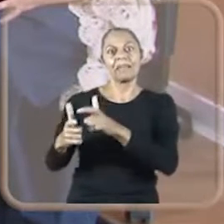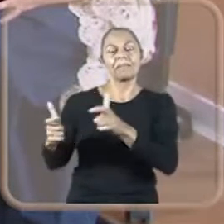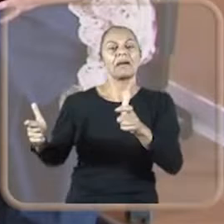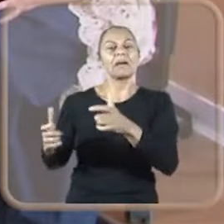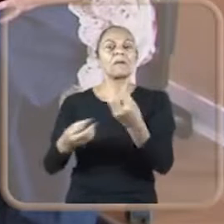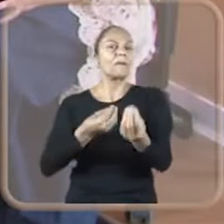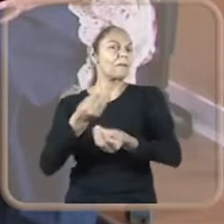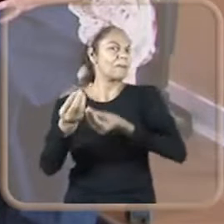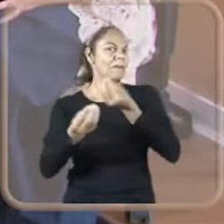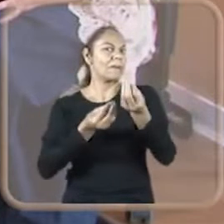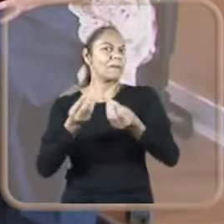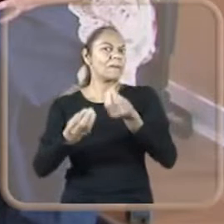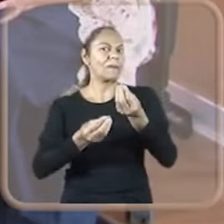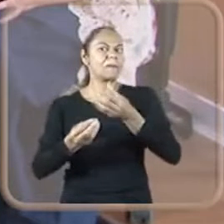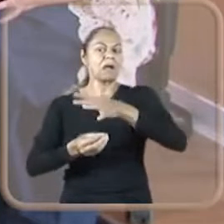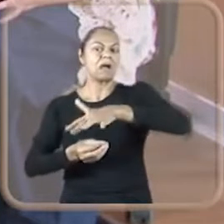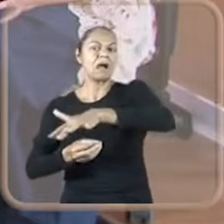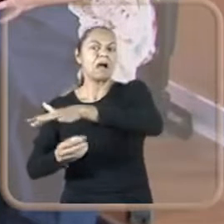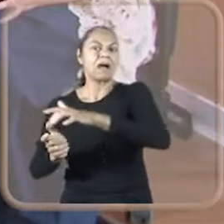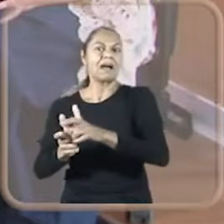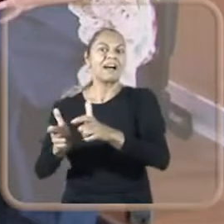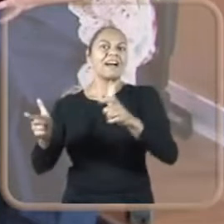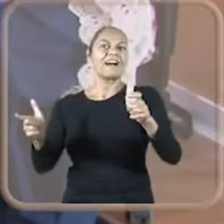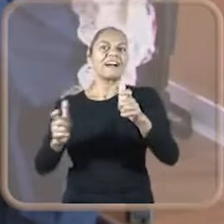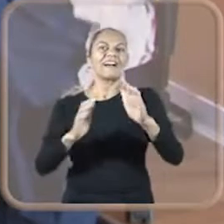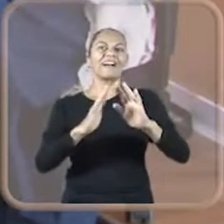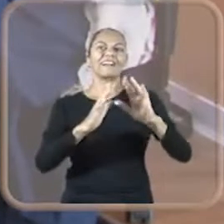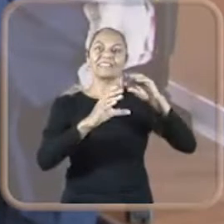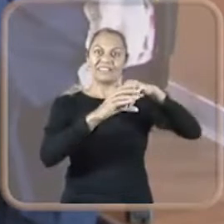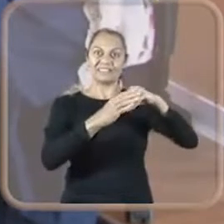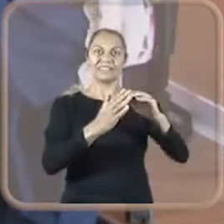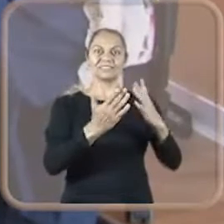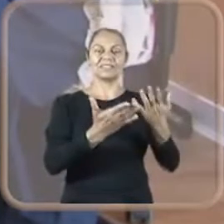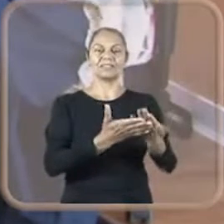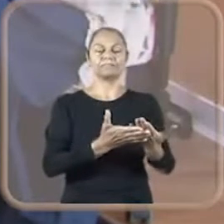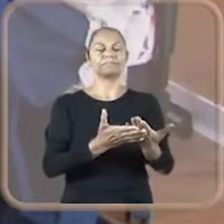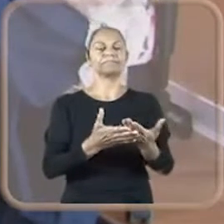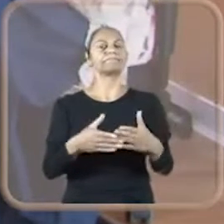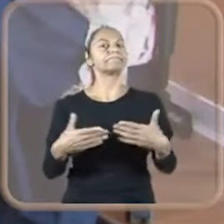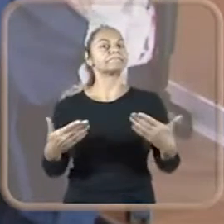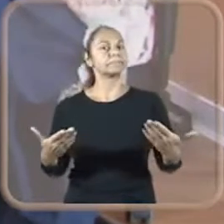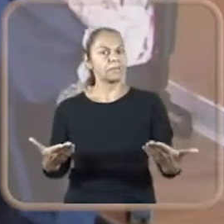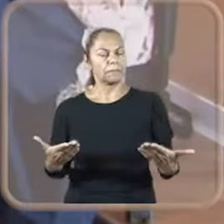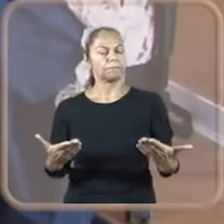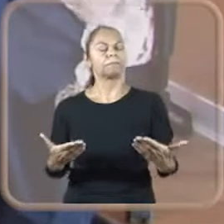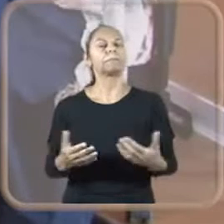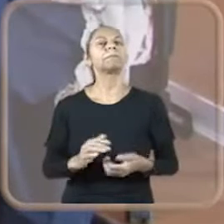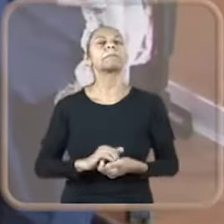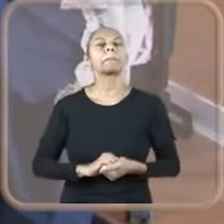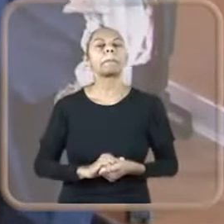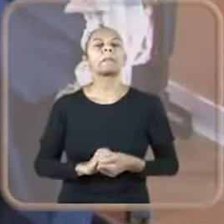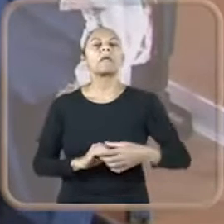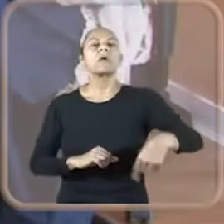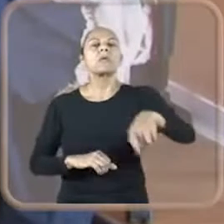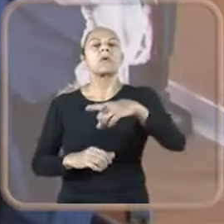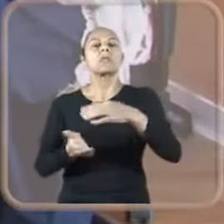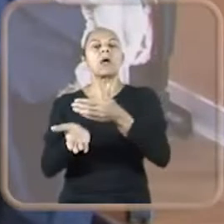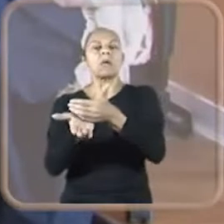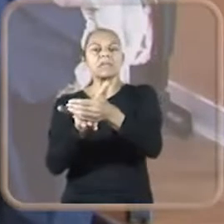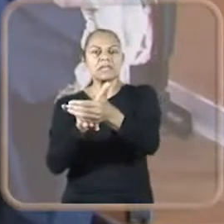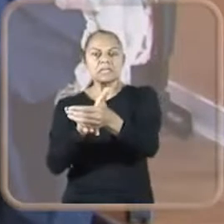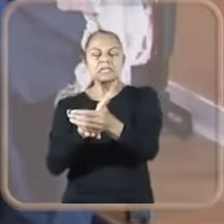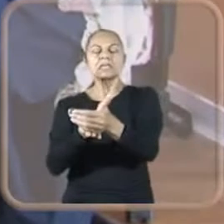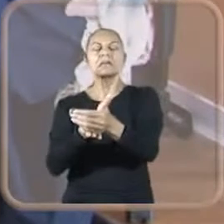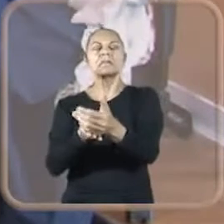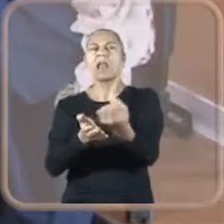círculos de construção da paz? Qual é o público-alvo na escola? Na escola, na verdade, quando a gente iniciou, e nós pactuamos isso